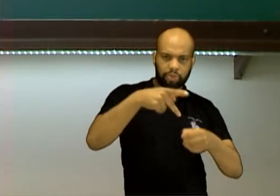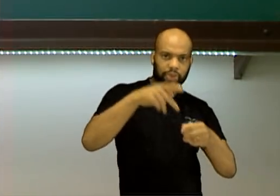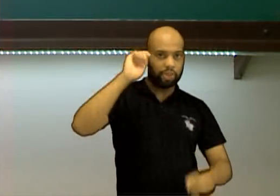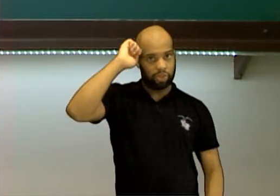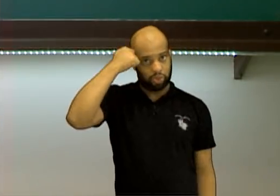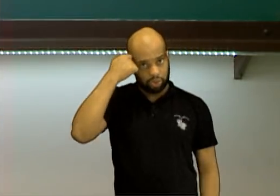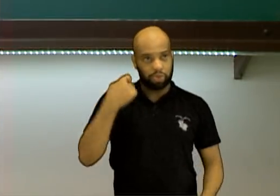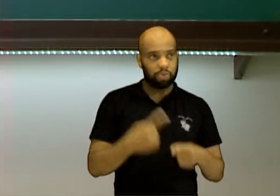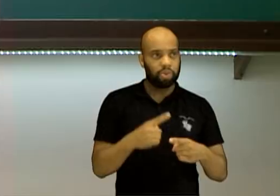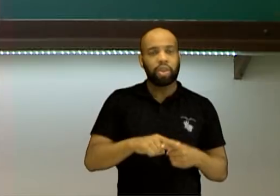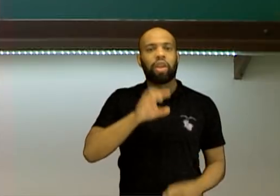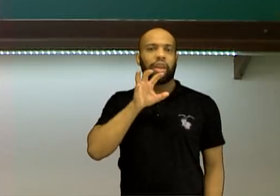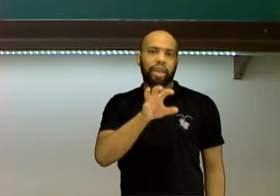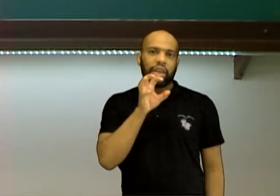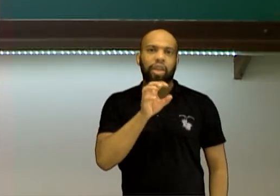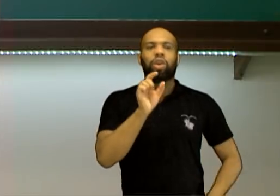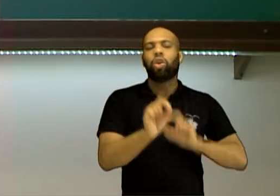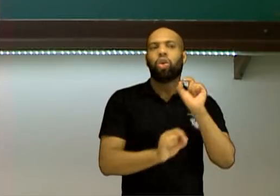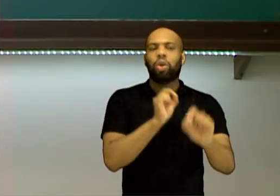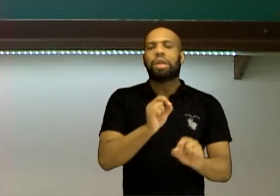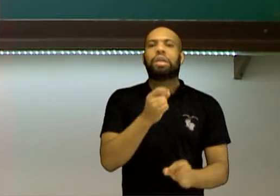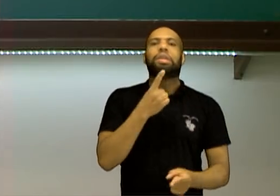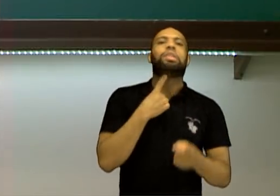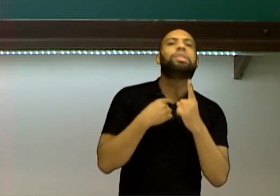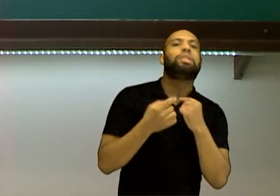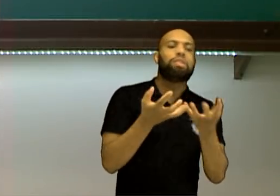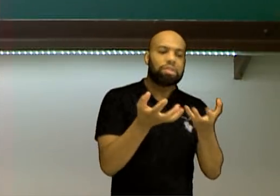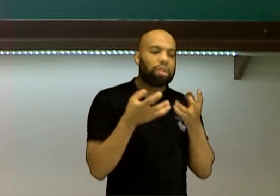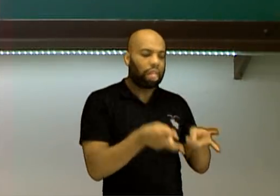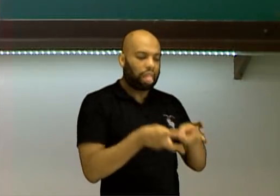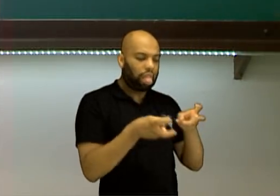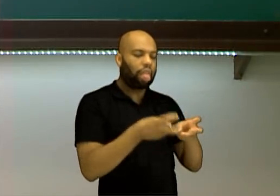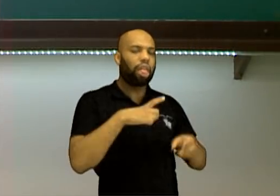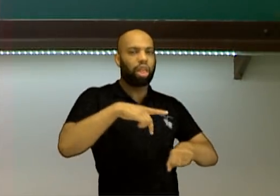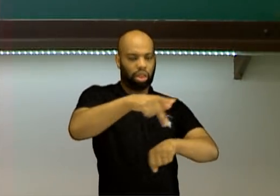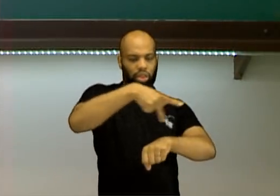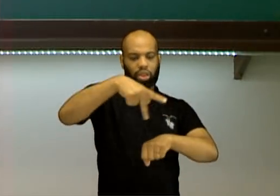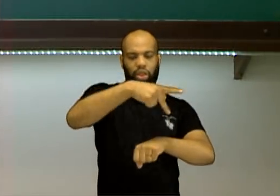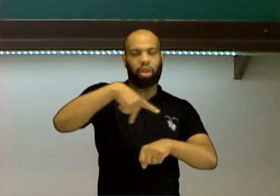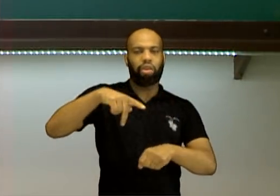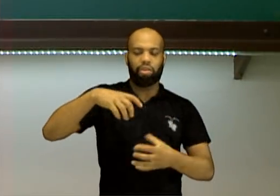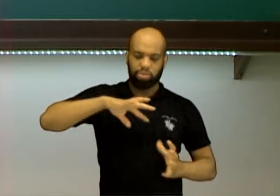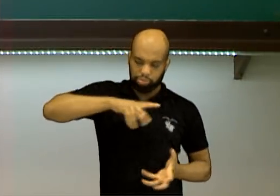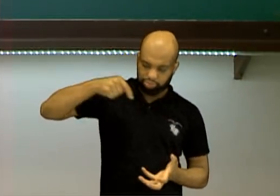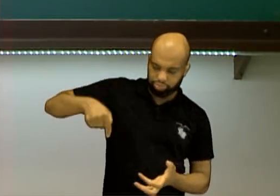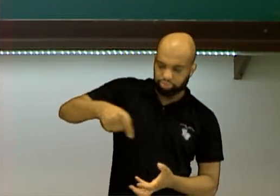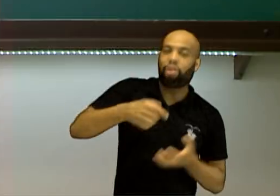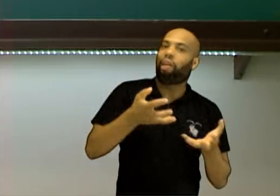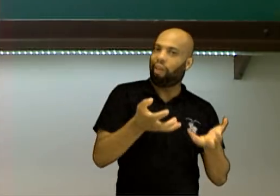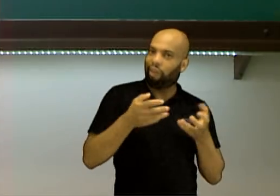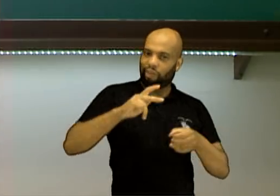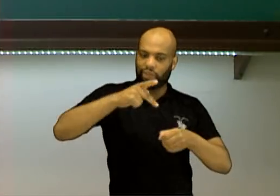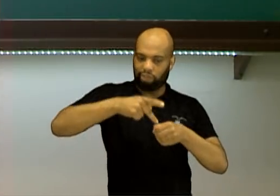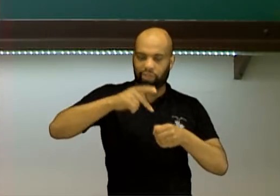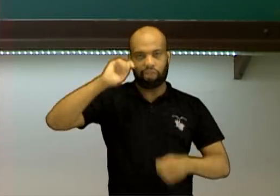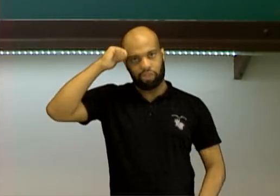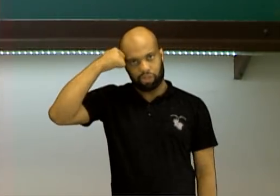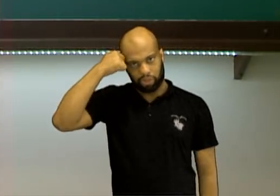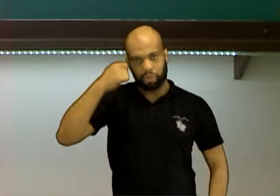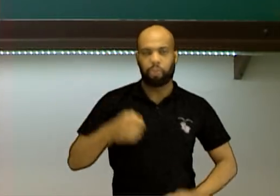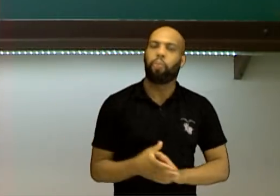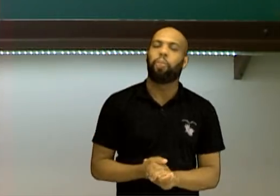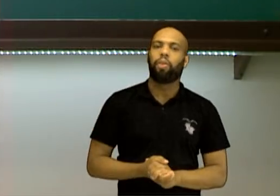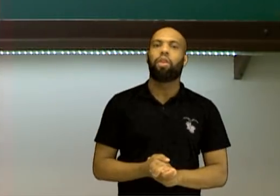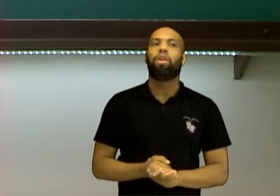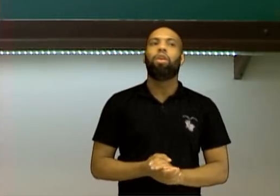que é um recurso desejado por muitos países no mundo inteiro, É nossa fonte de energia.